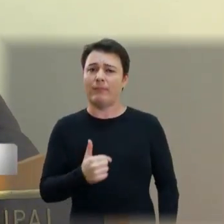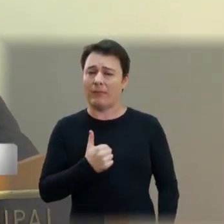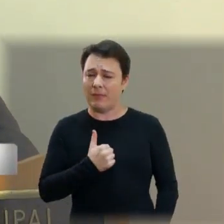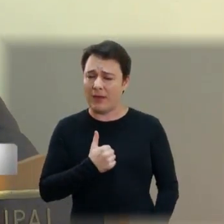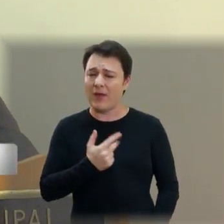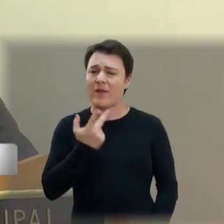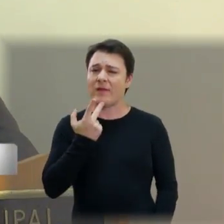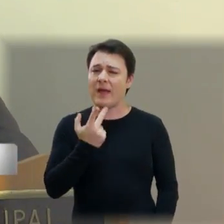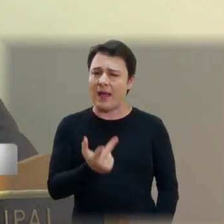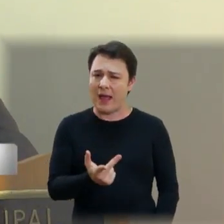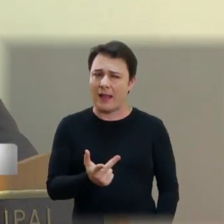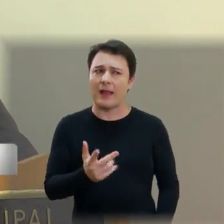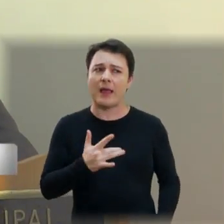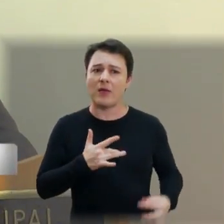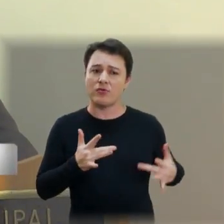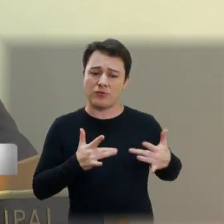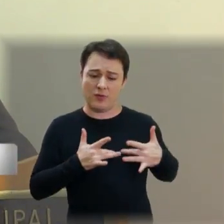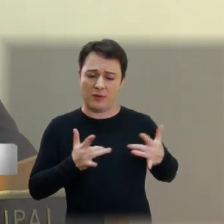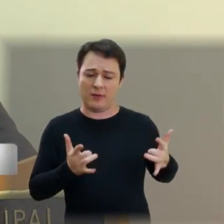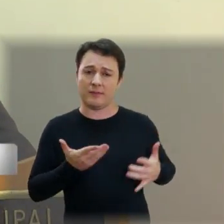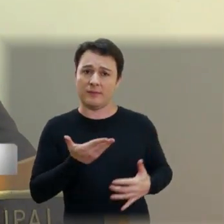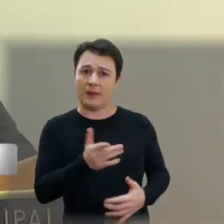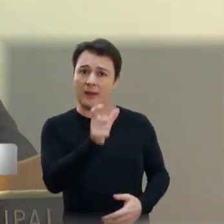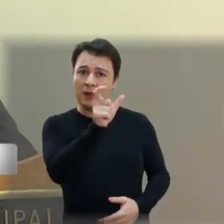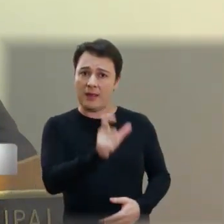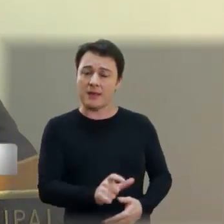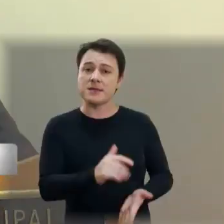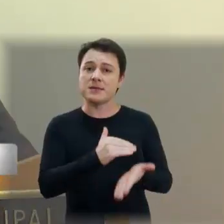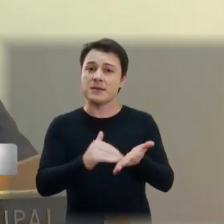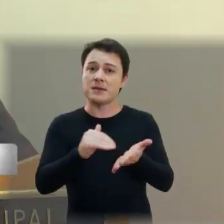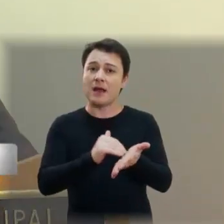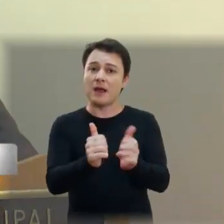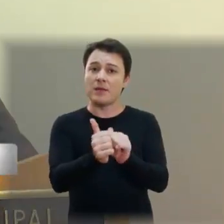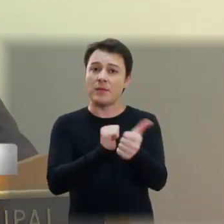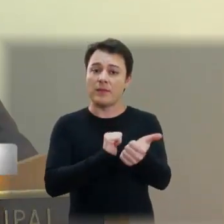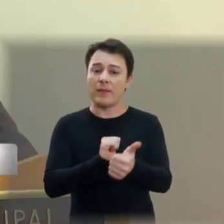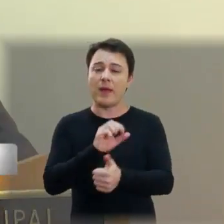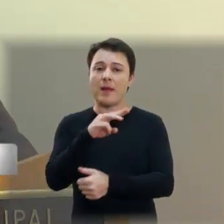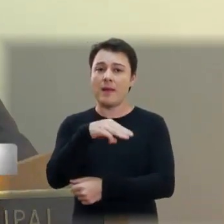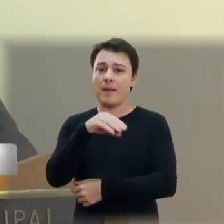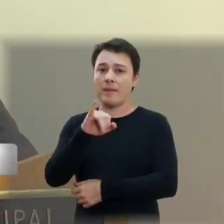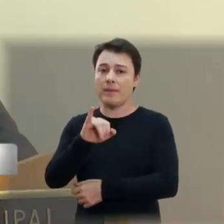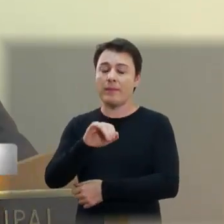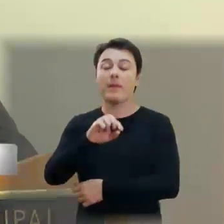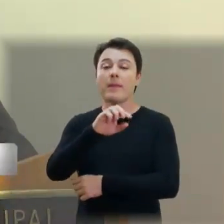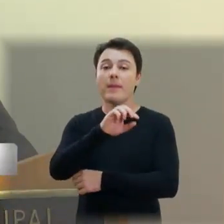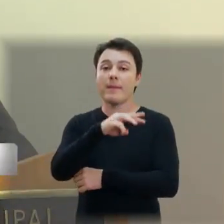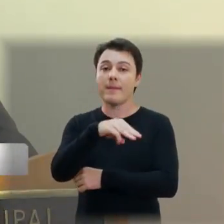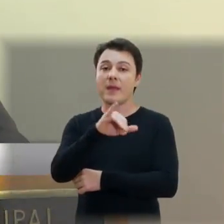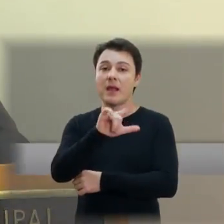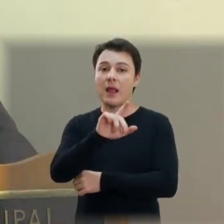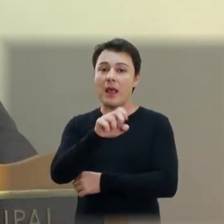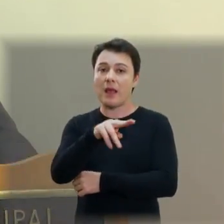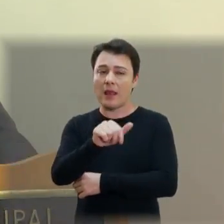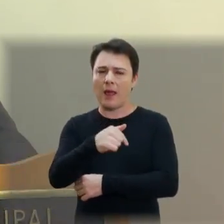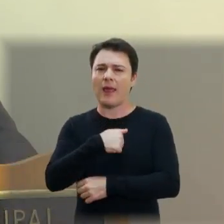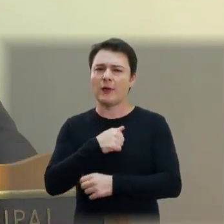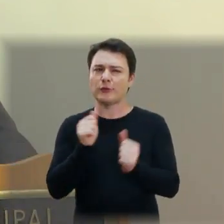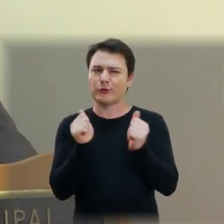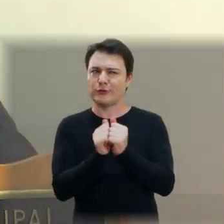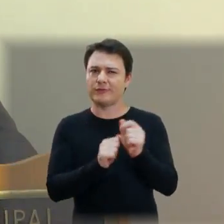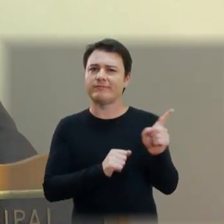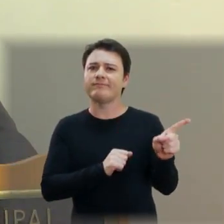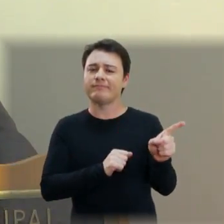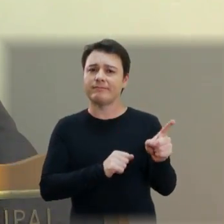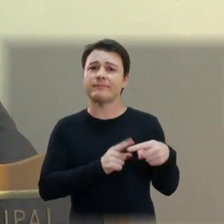me solidarizar com a secretária de esporte, a Milena. Milena, estou com você.